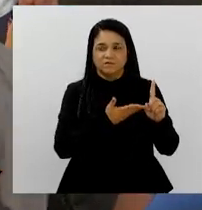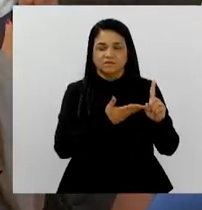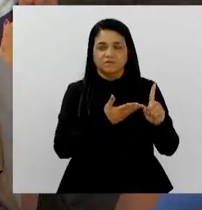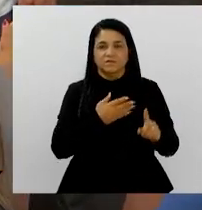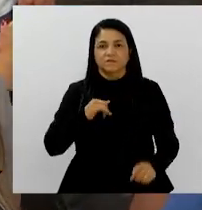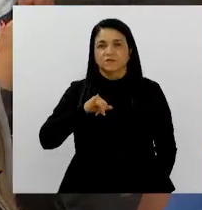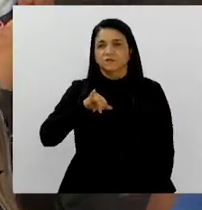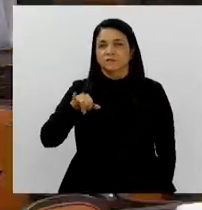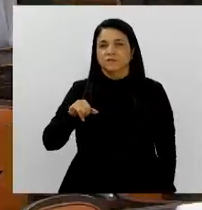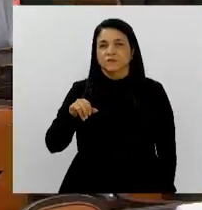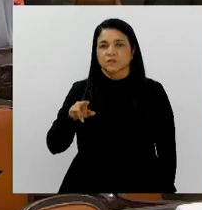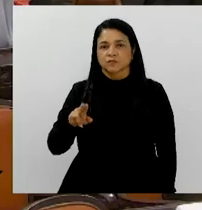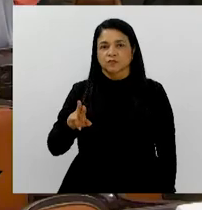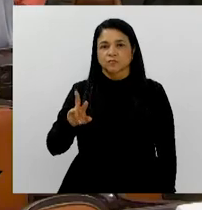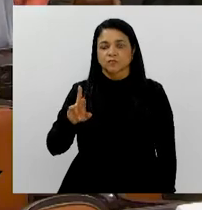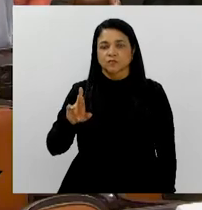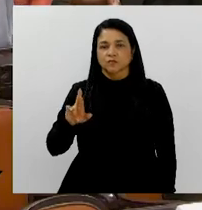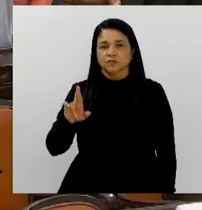Juremeiros.